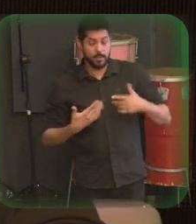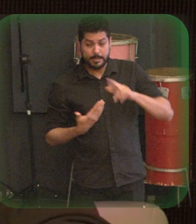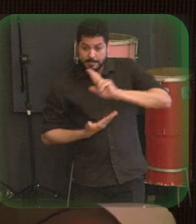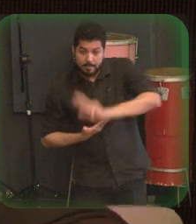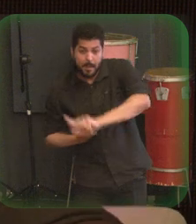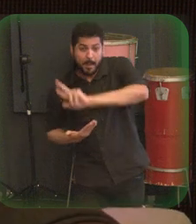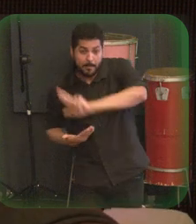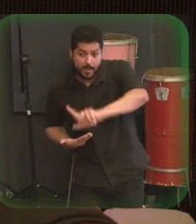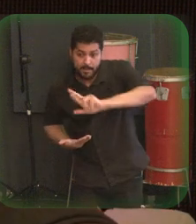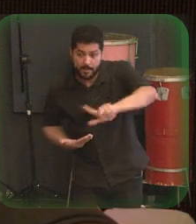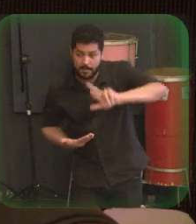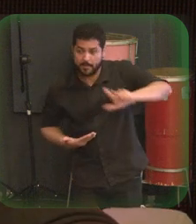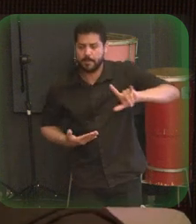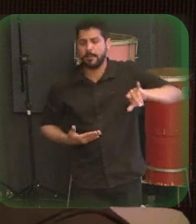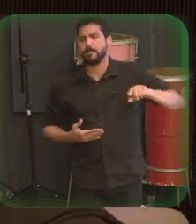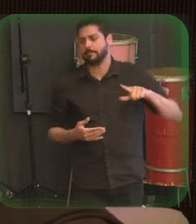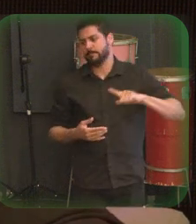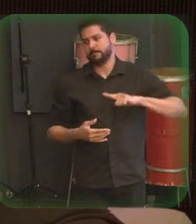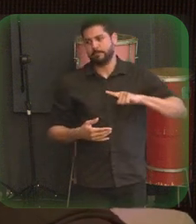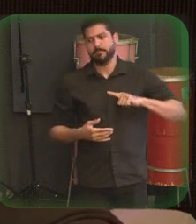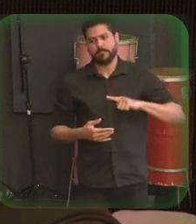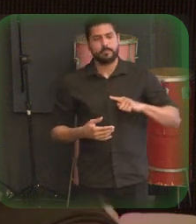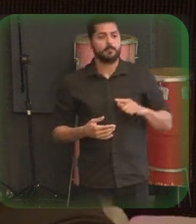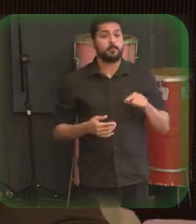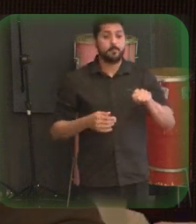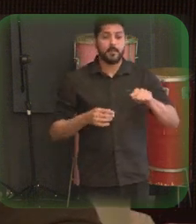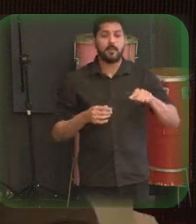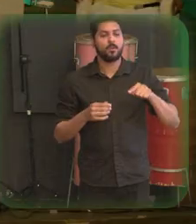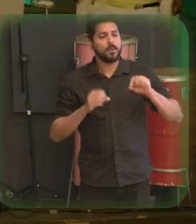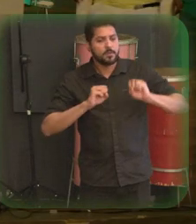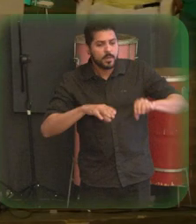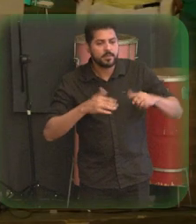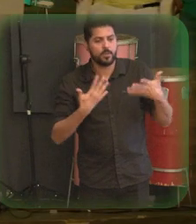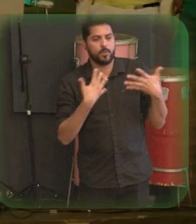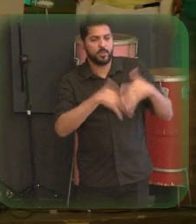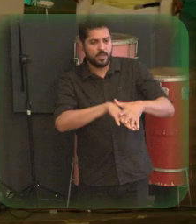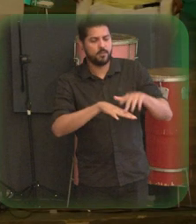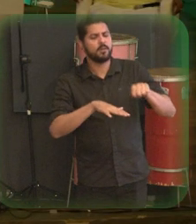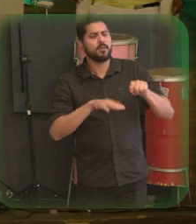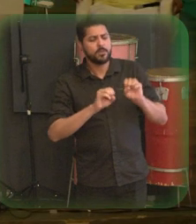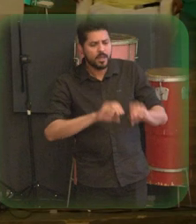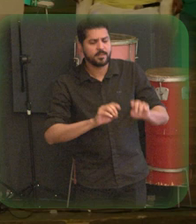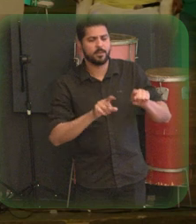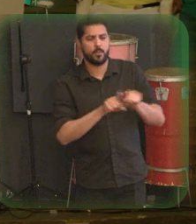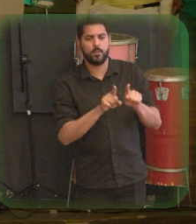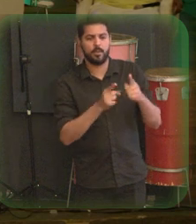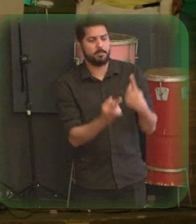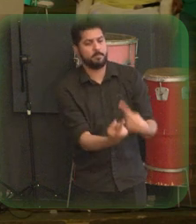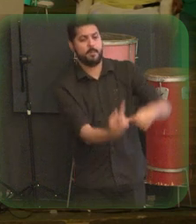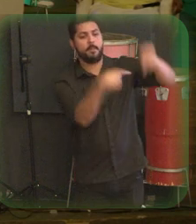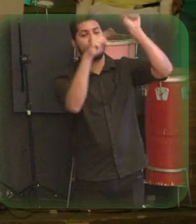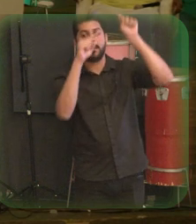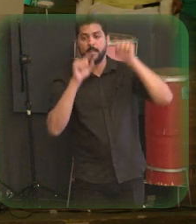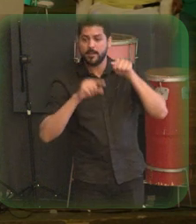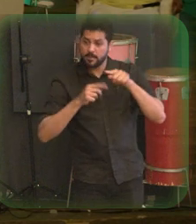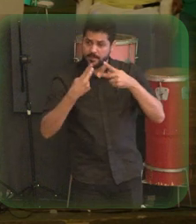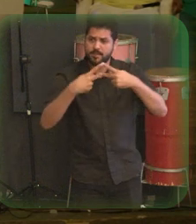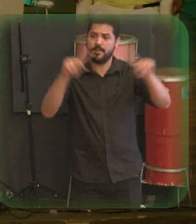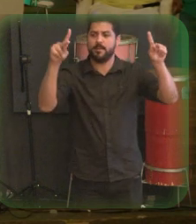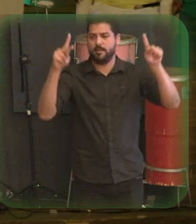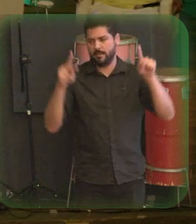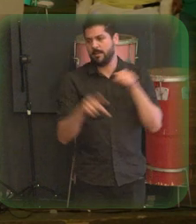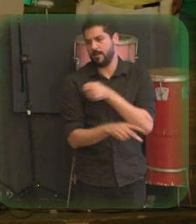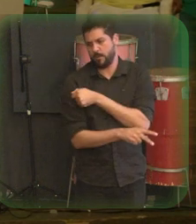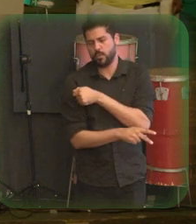gente trabalha sempre com essa perspectiva de uma educação inclusiva, de uma formação transformadora para os meninos e meninas das mais